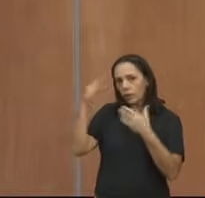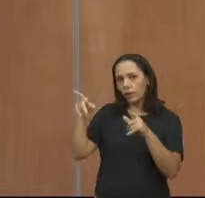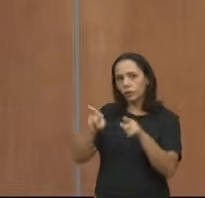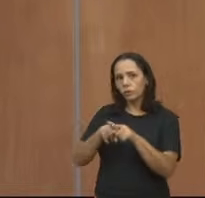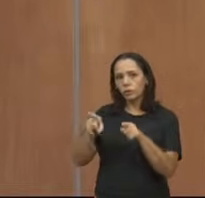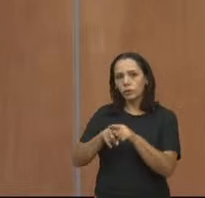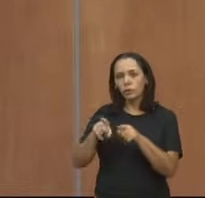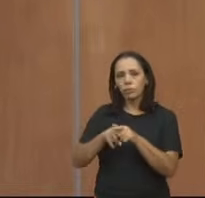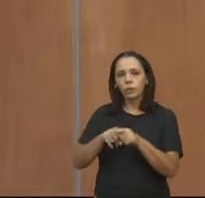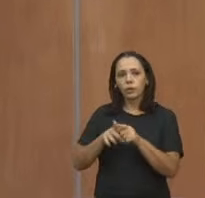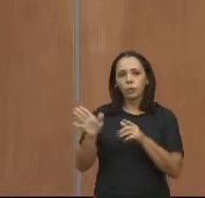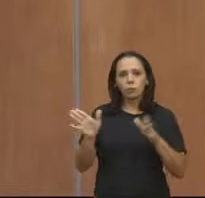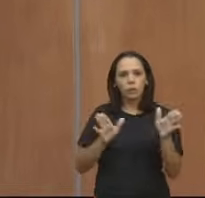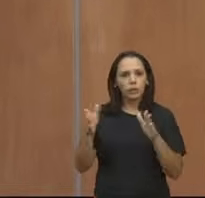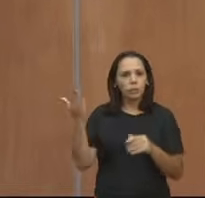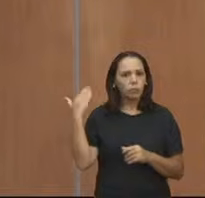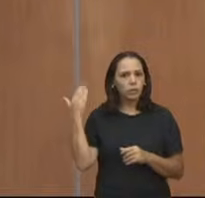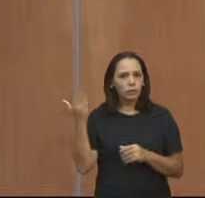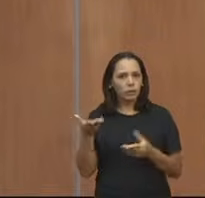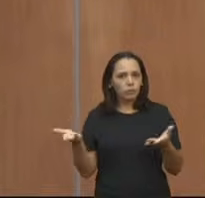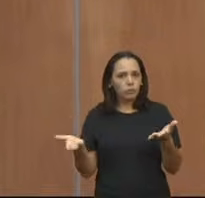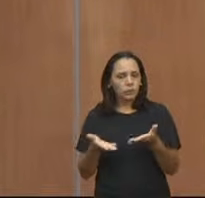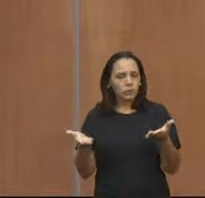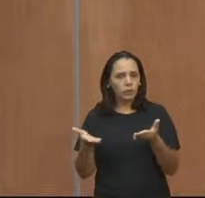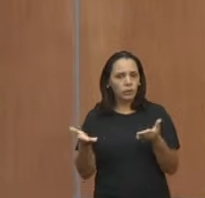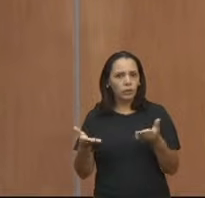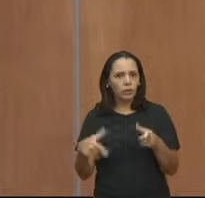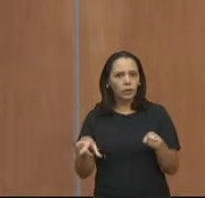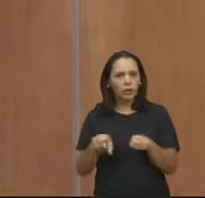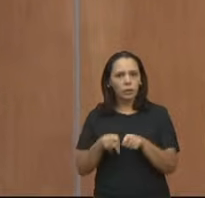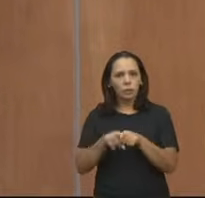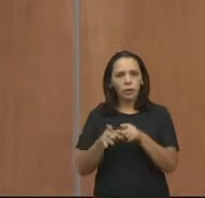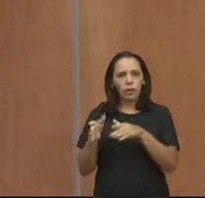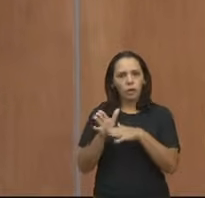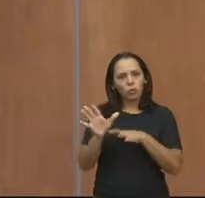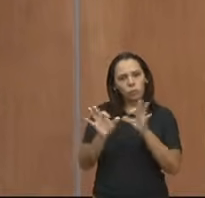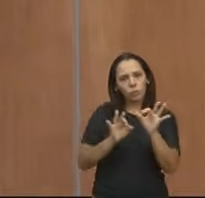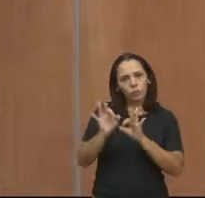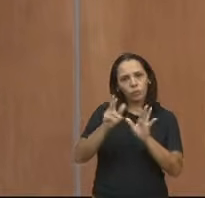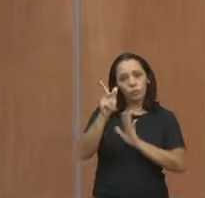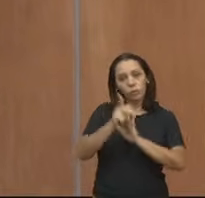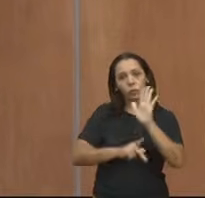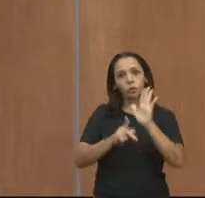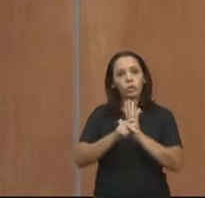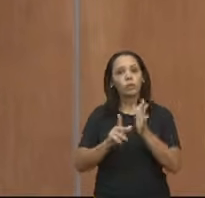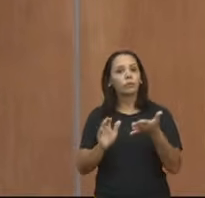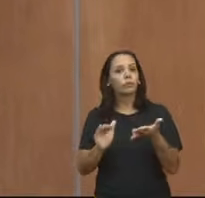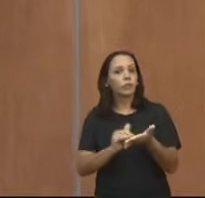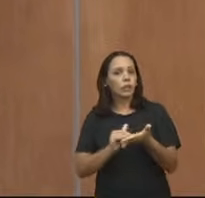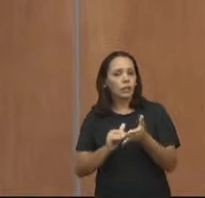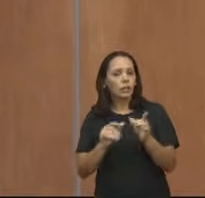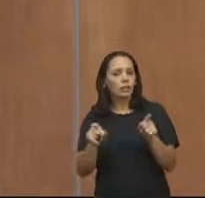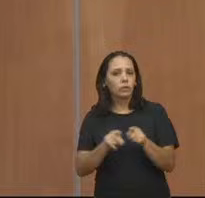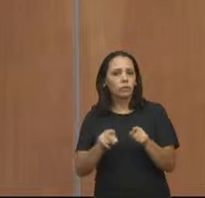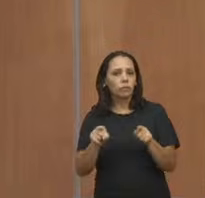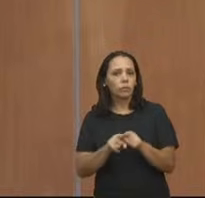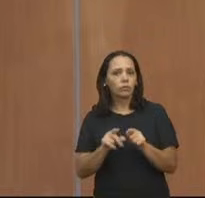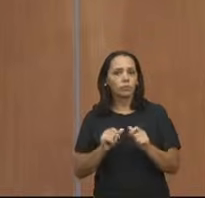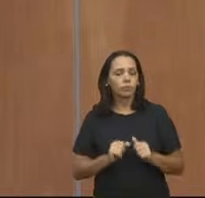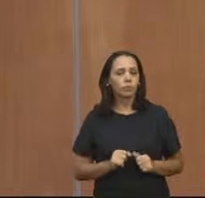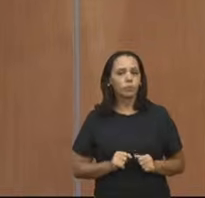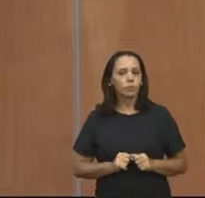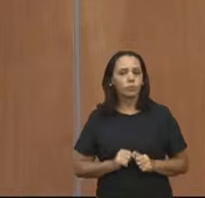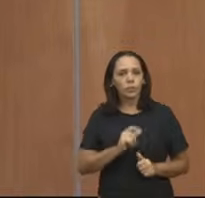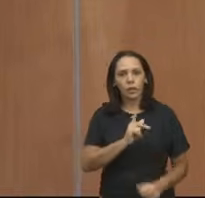mandato passado, também desse ano, puderam contribuir com os secretários. Então, como eu sempre falo aqui,